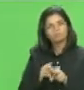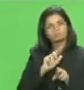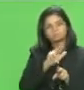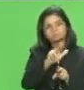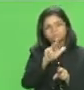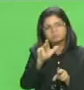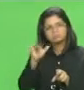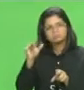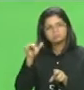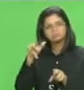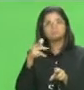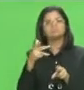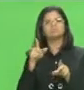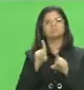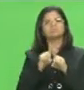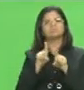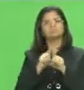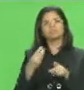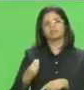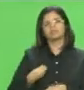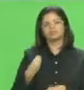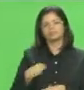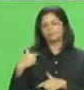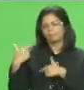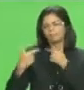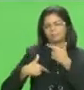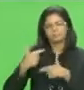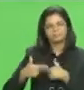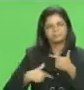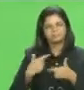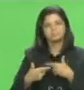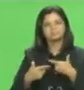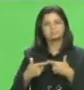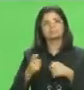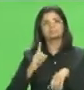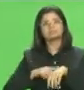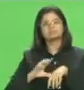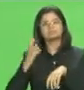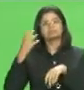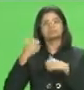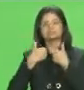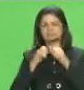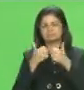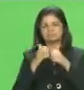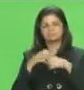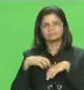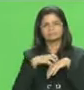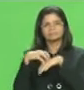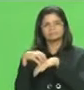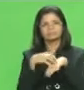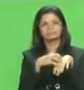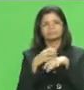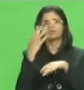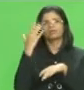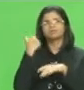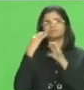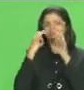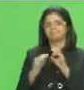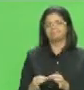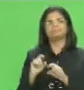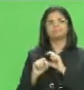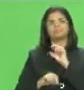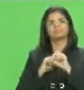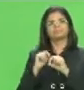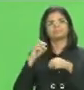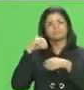vocês. Eu tenho uma vida de muita superação. Durante muito tempo eu andei de ônibus e conheço perfeitamente o que é andar